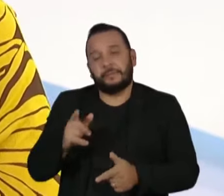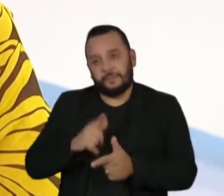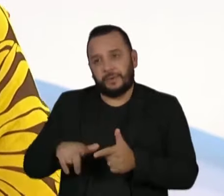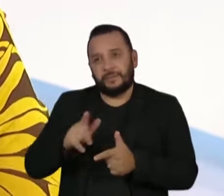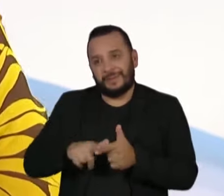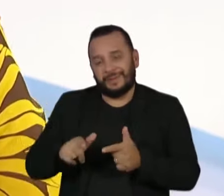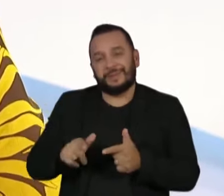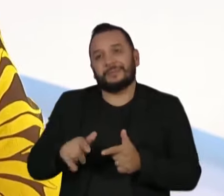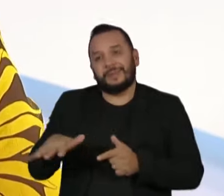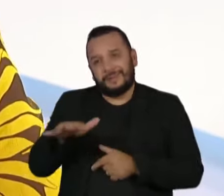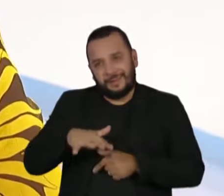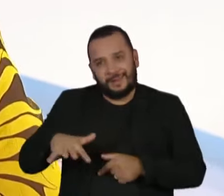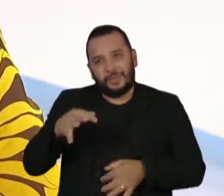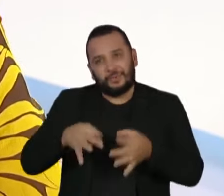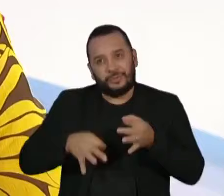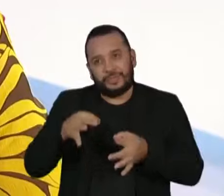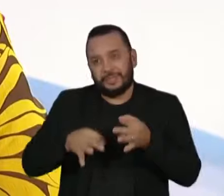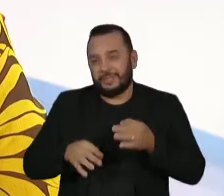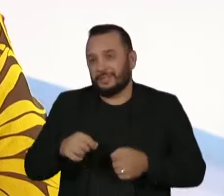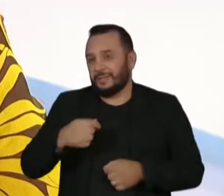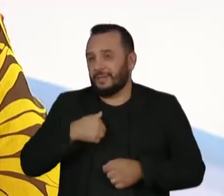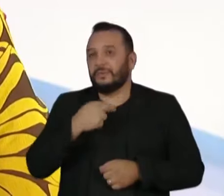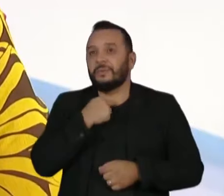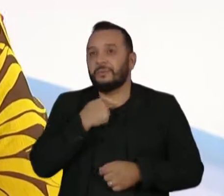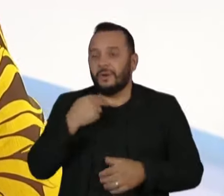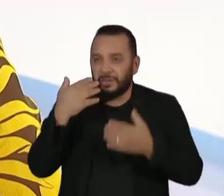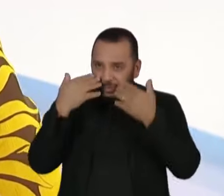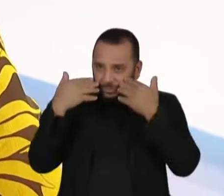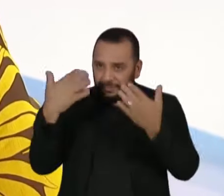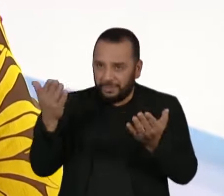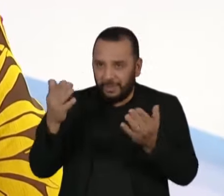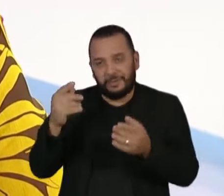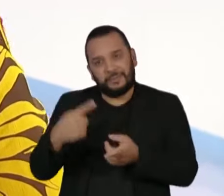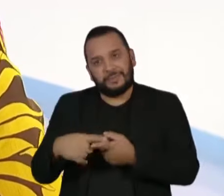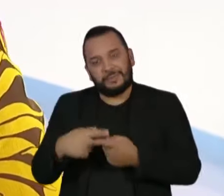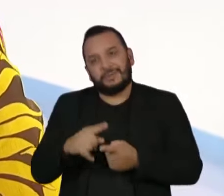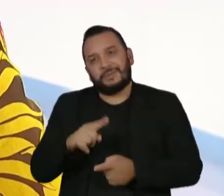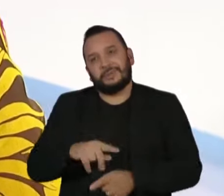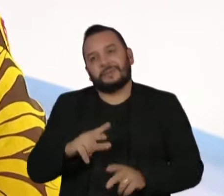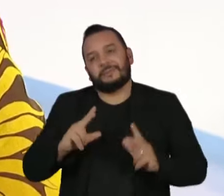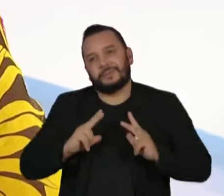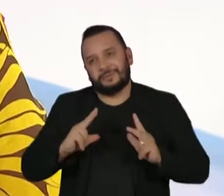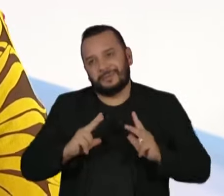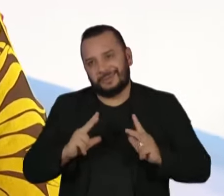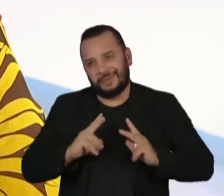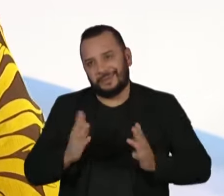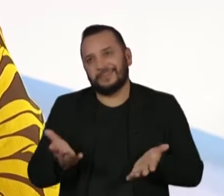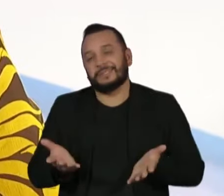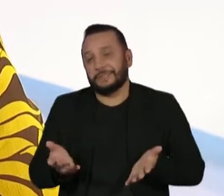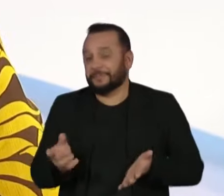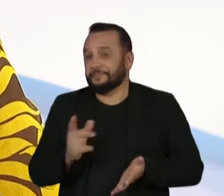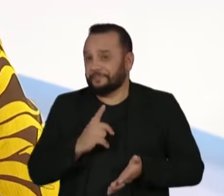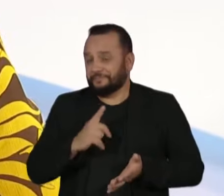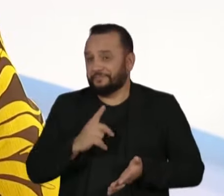posso, não é, explicitar aqui em virtude de sigilo, mas temos pendências